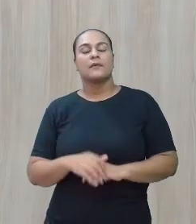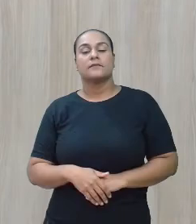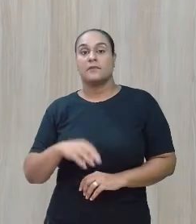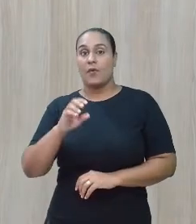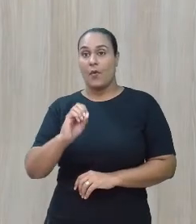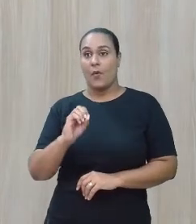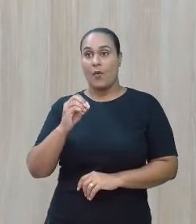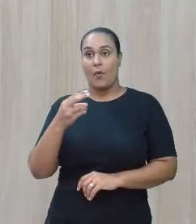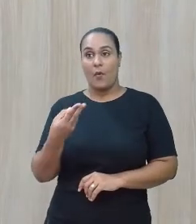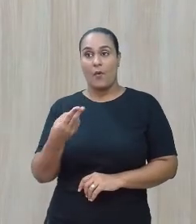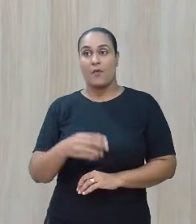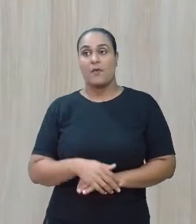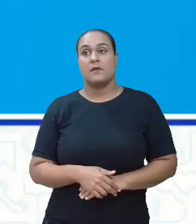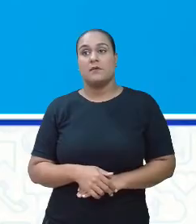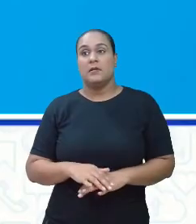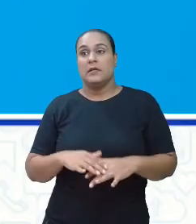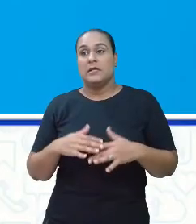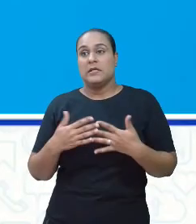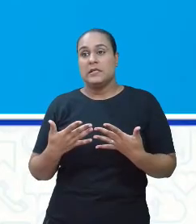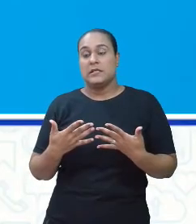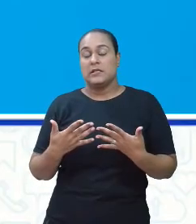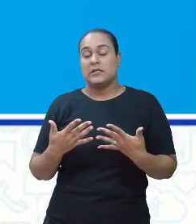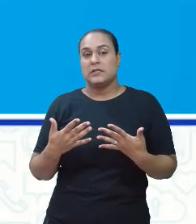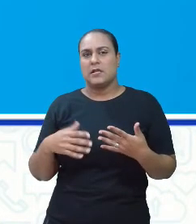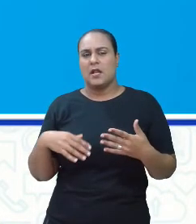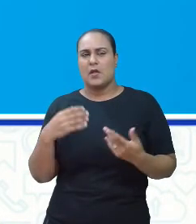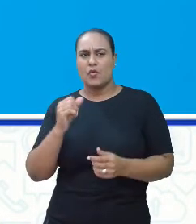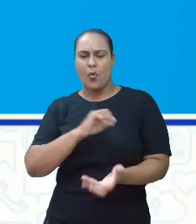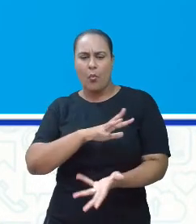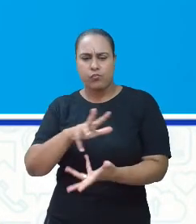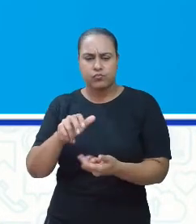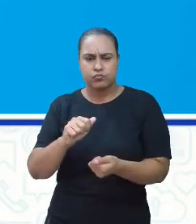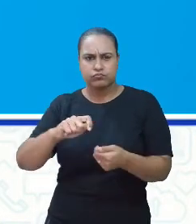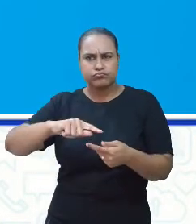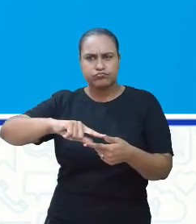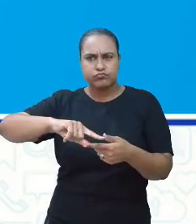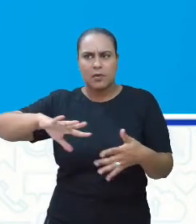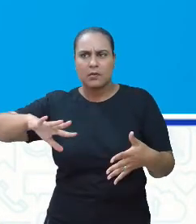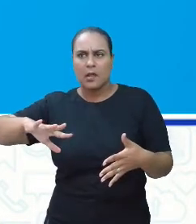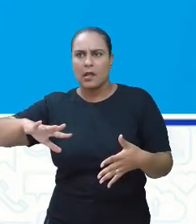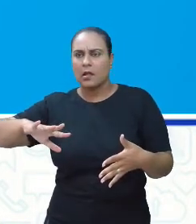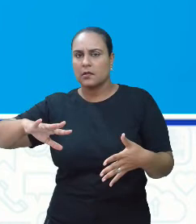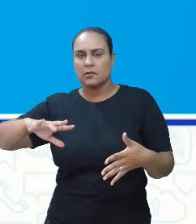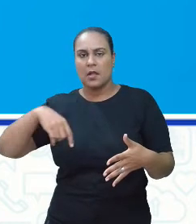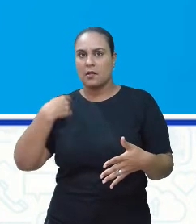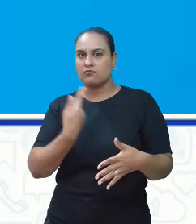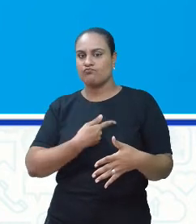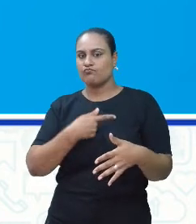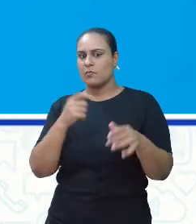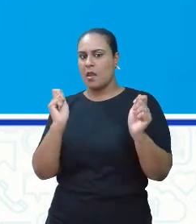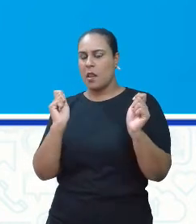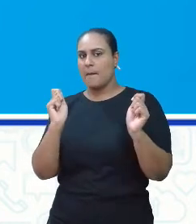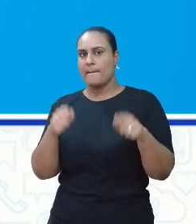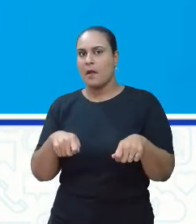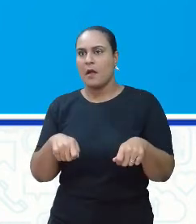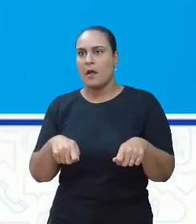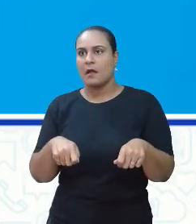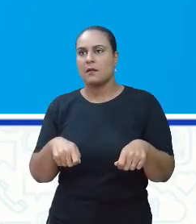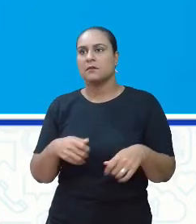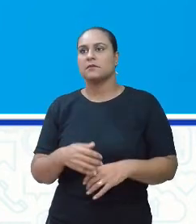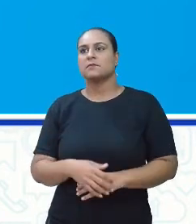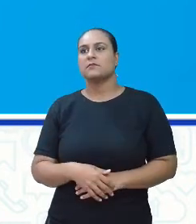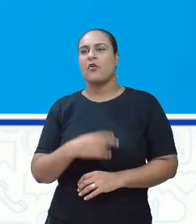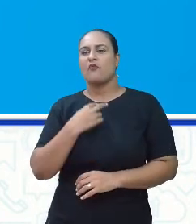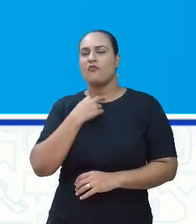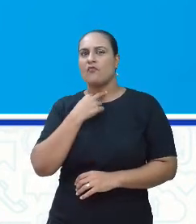Ou será que o ruído do mundo moderno não nos permite consumir a